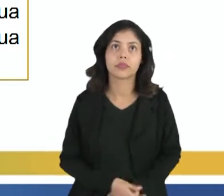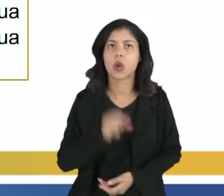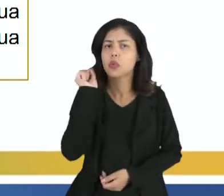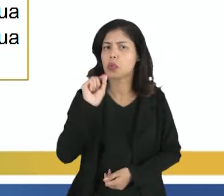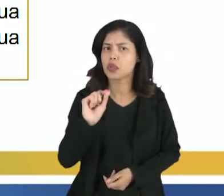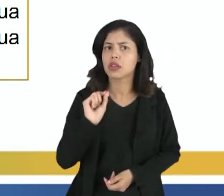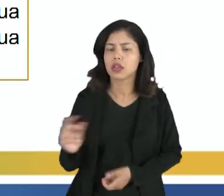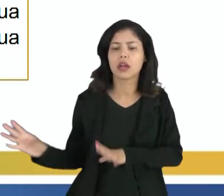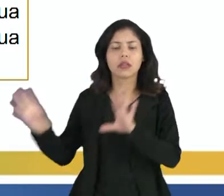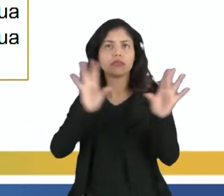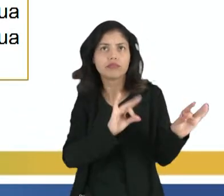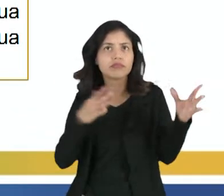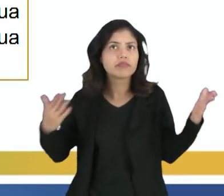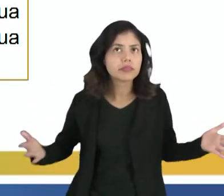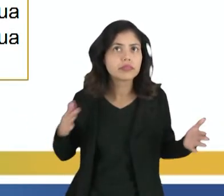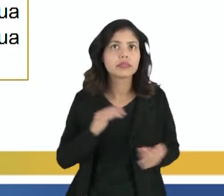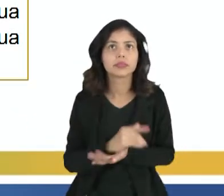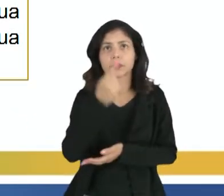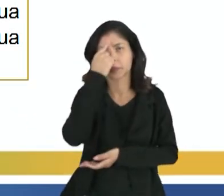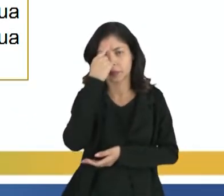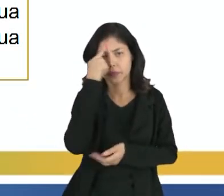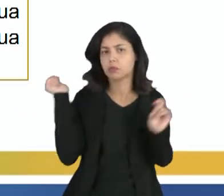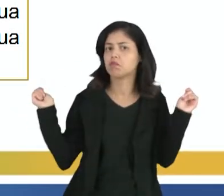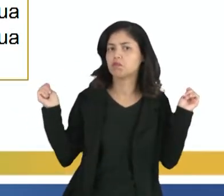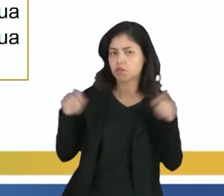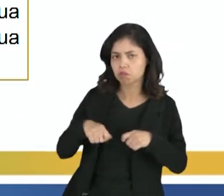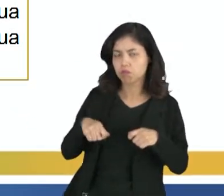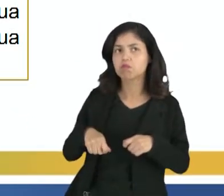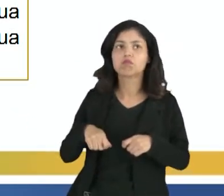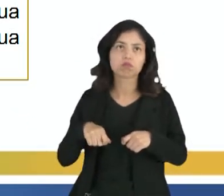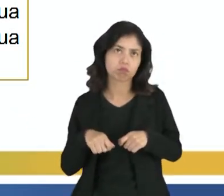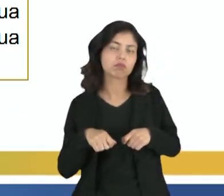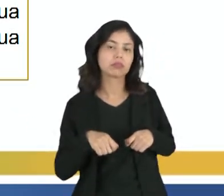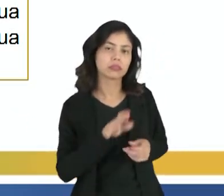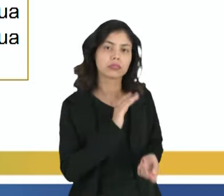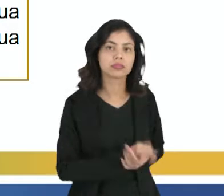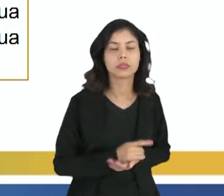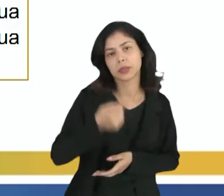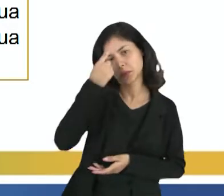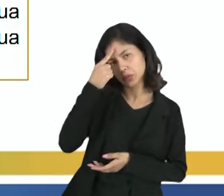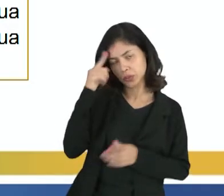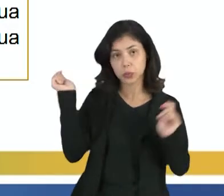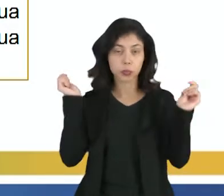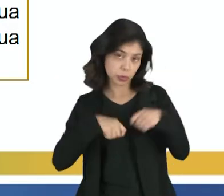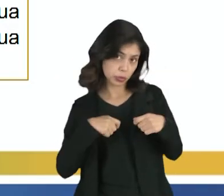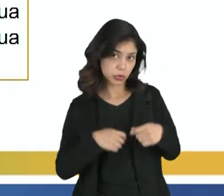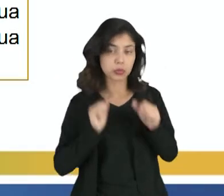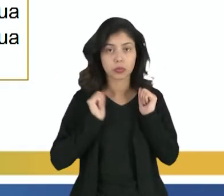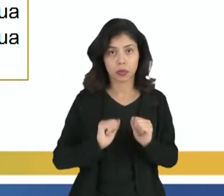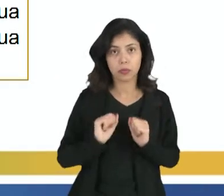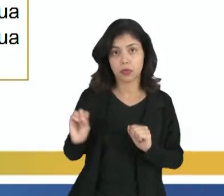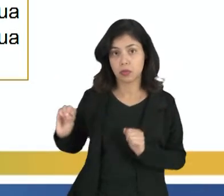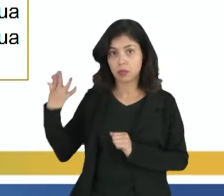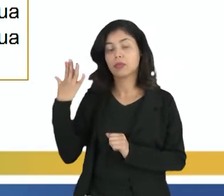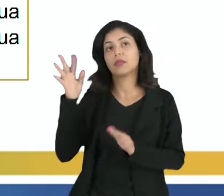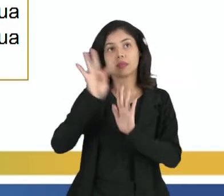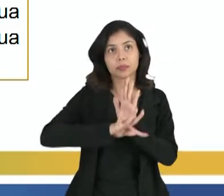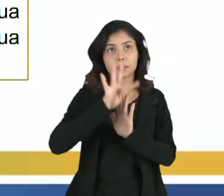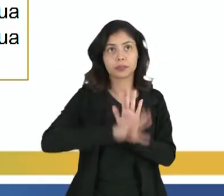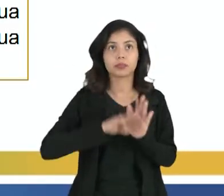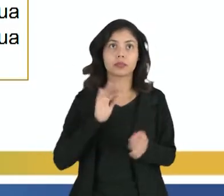Mas o que será retratado? Pense em possibilidades. Então, imagine as possibilidades do que pode acontecer nesse